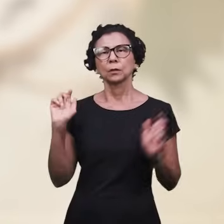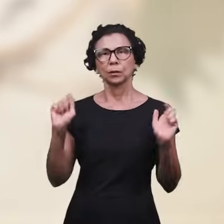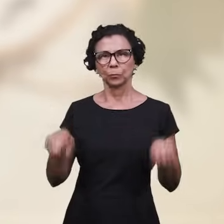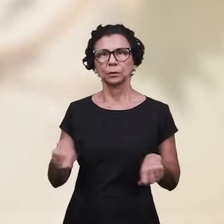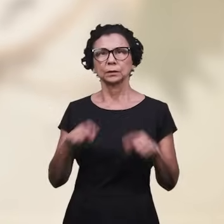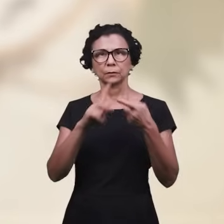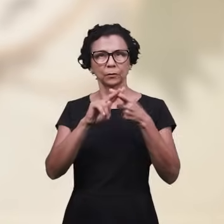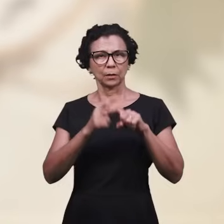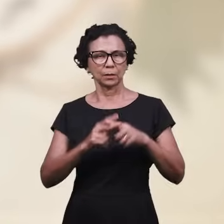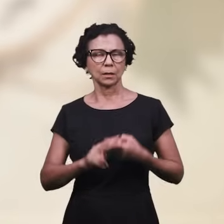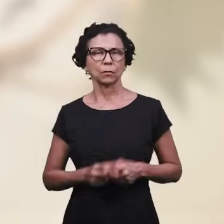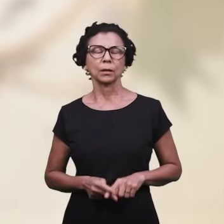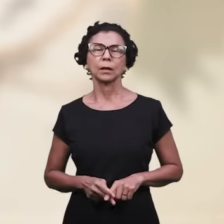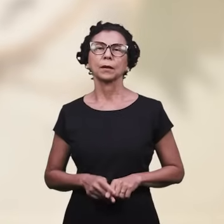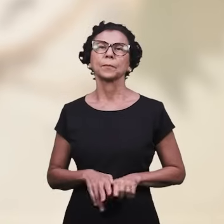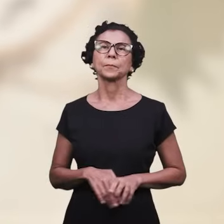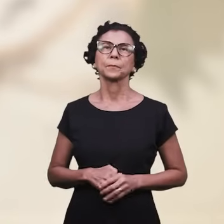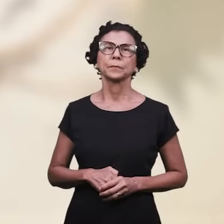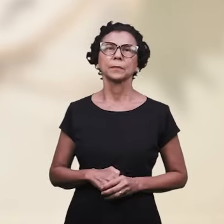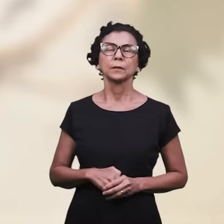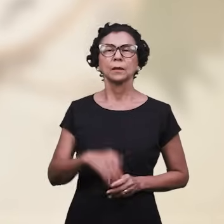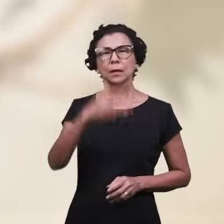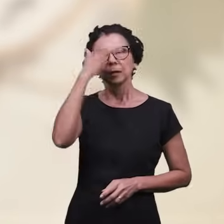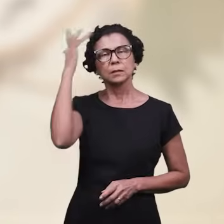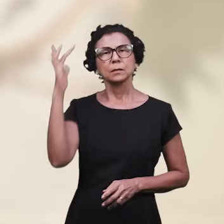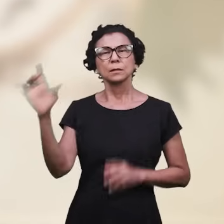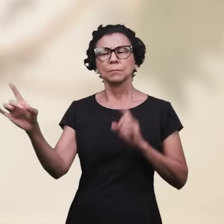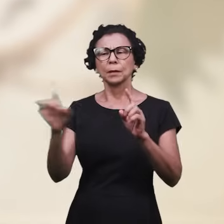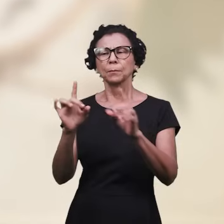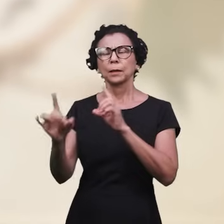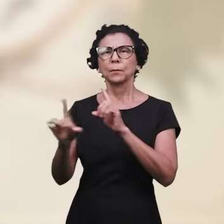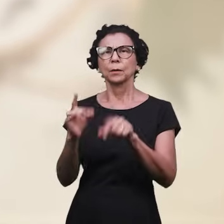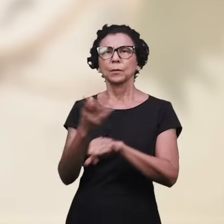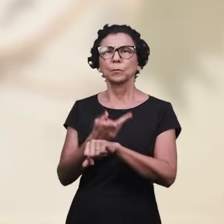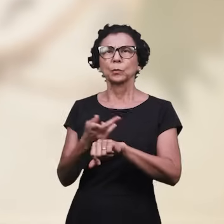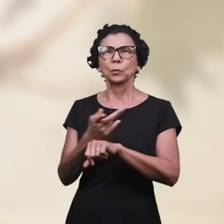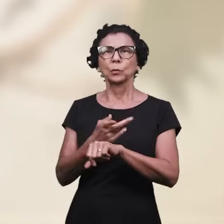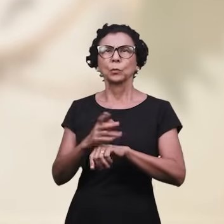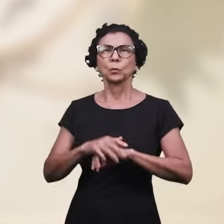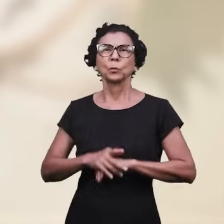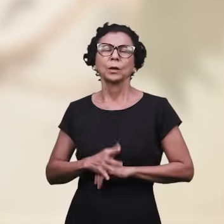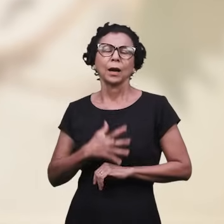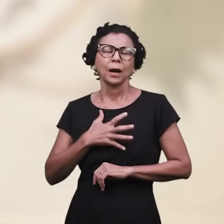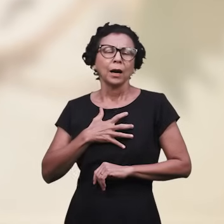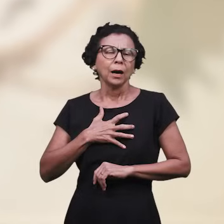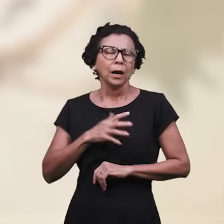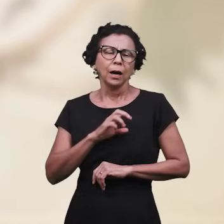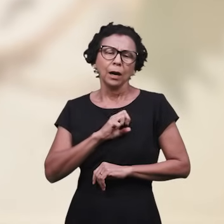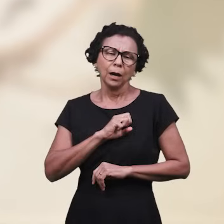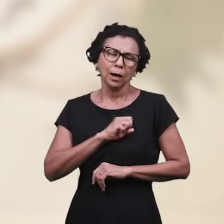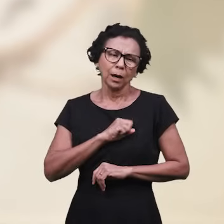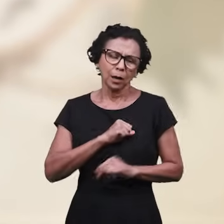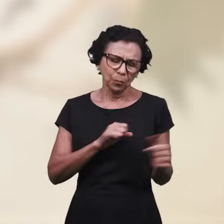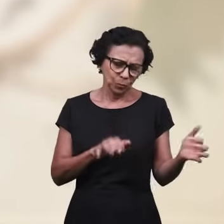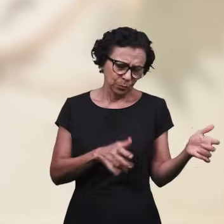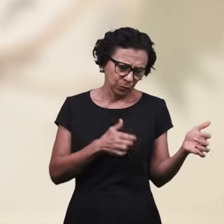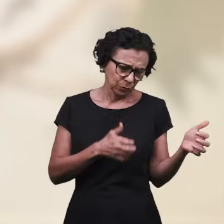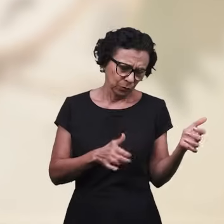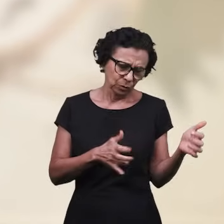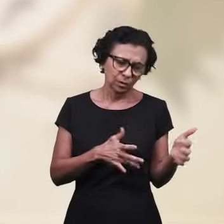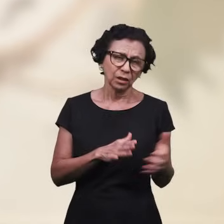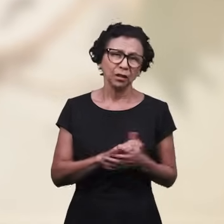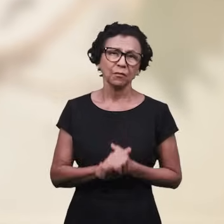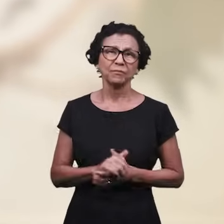instrumento. Não é? Às vezes chegam muitas pessoas que me procuram que tem aquele problema do valor sentimental. Uhum. Às vezes o instrumento nem